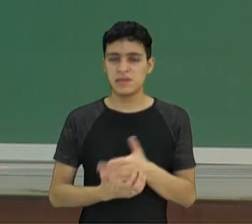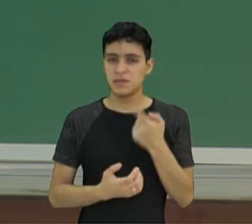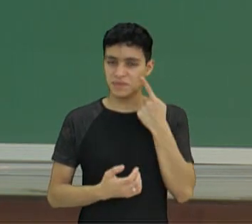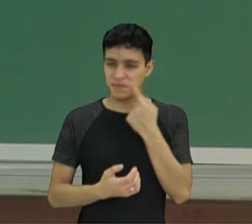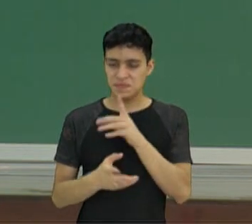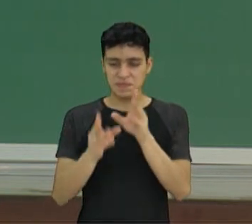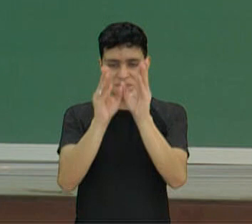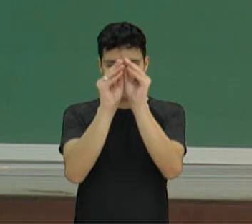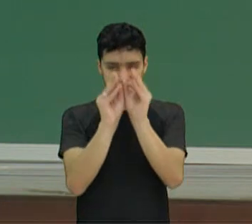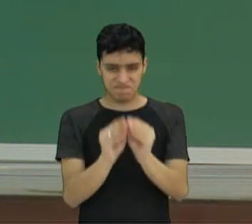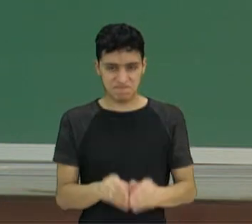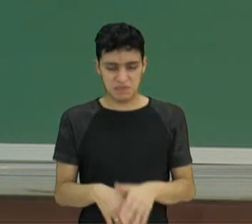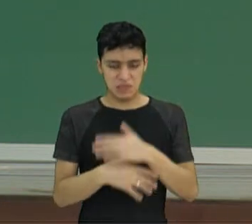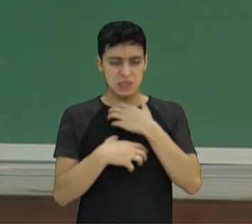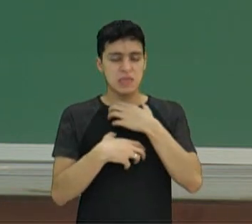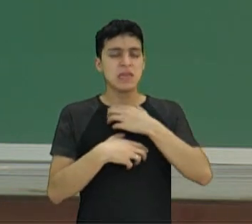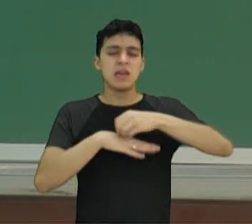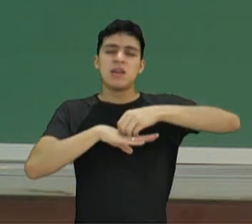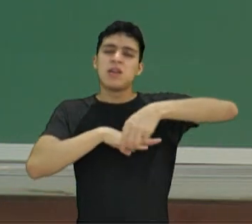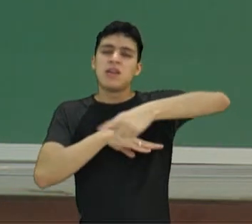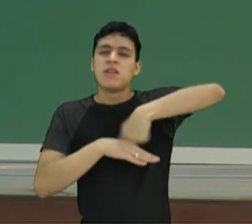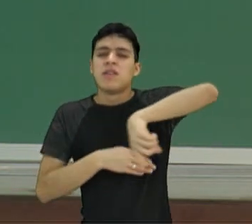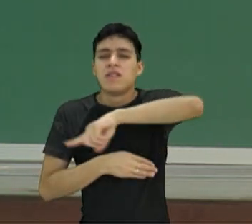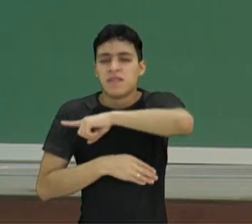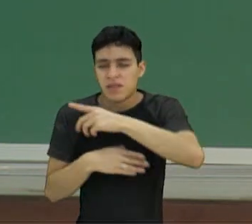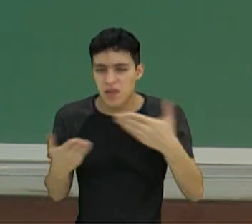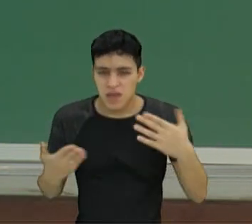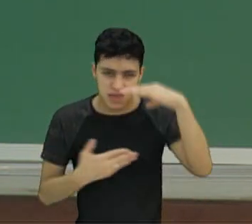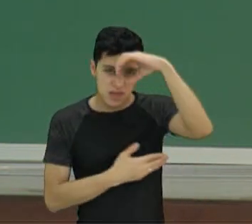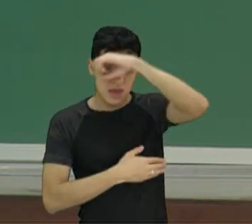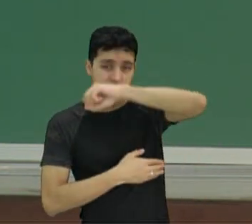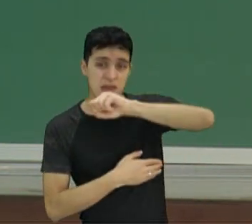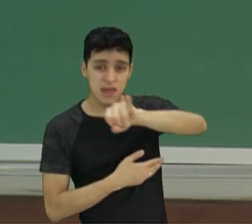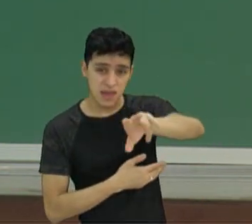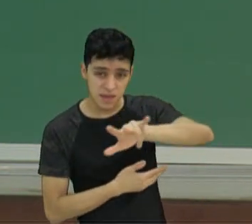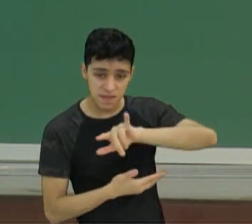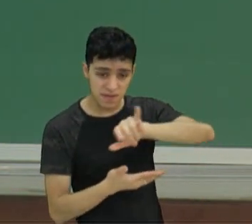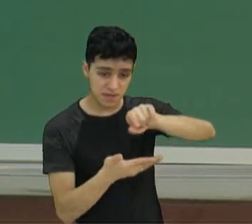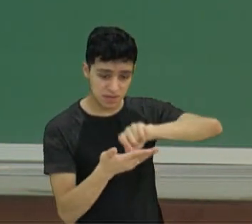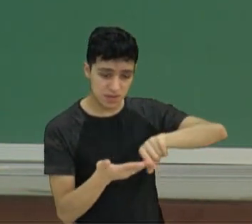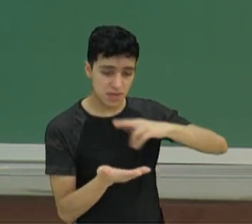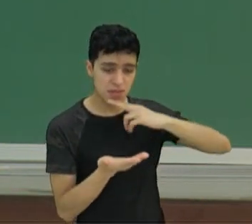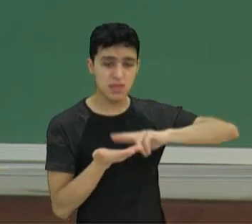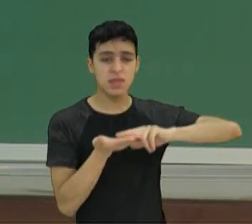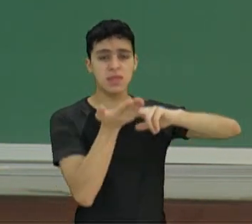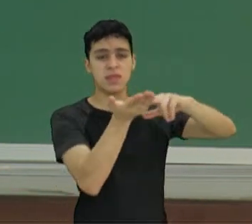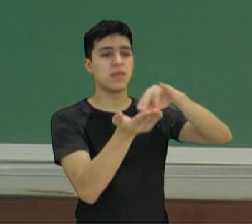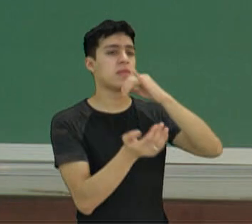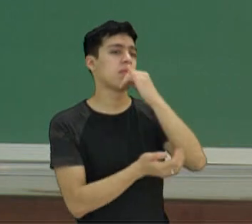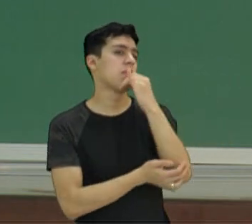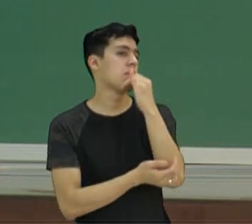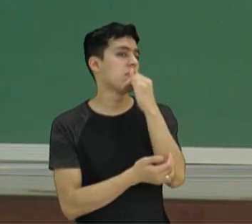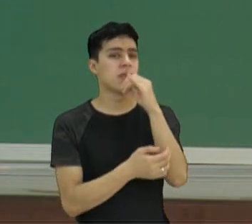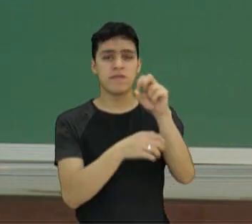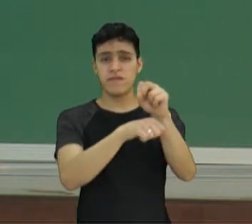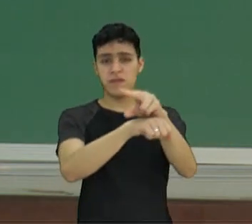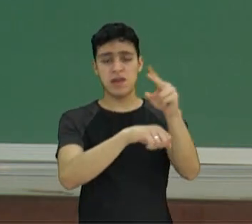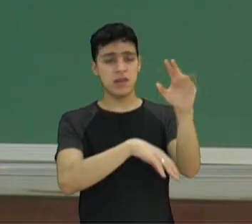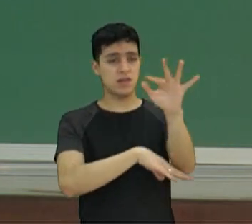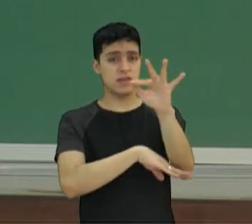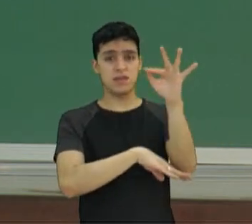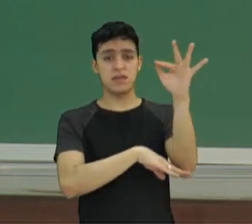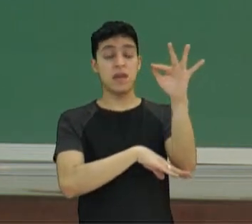your, ok? Então, essa aqui é a dica que eu deixo para você. Se você vai escrever uma carta para uma possível posição de emprego